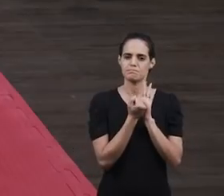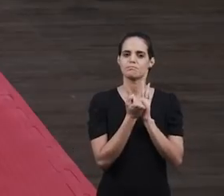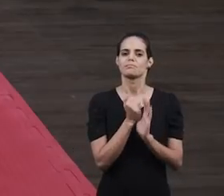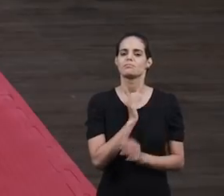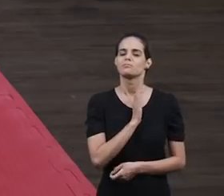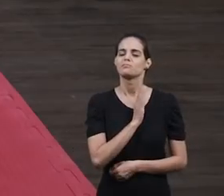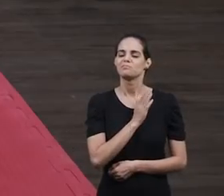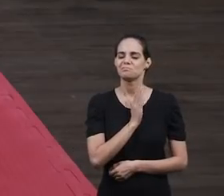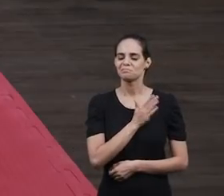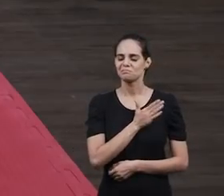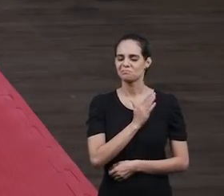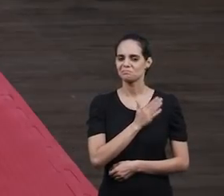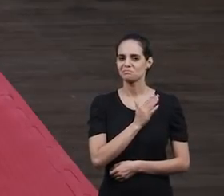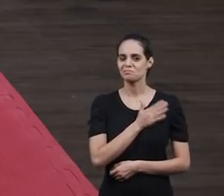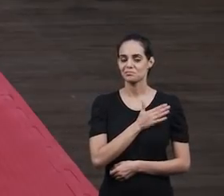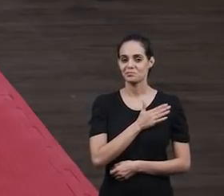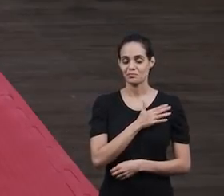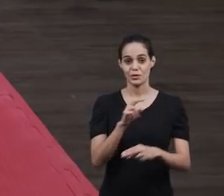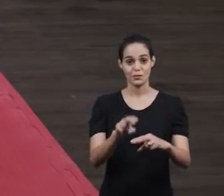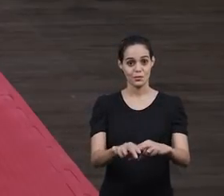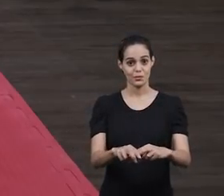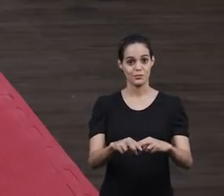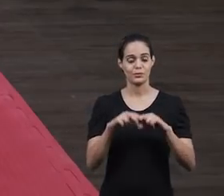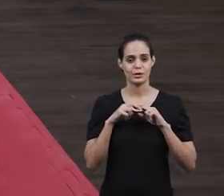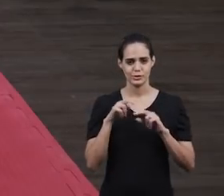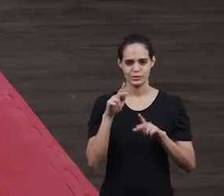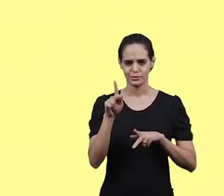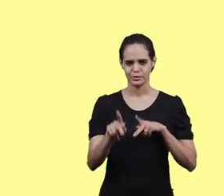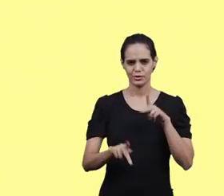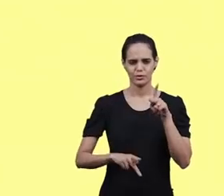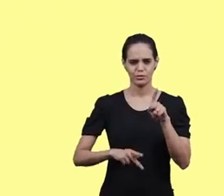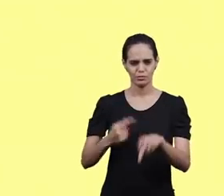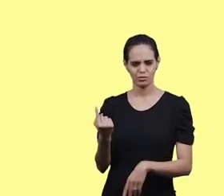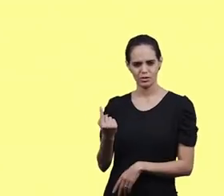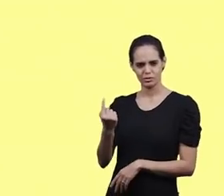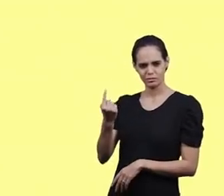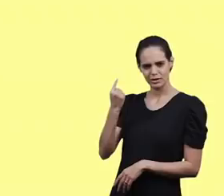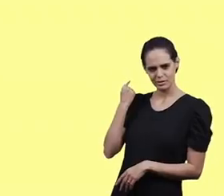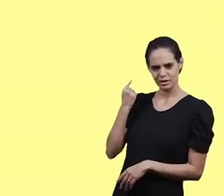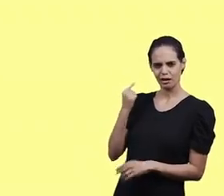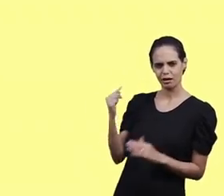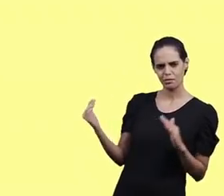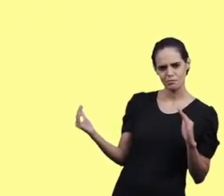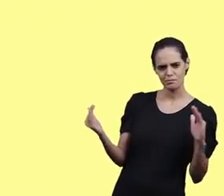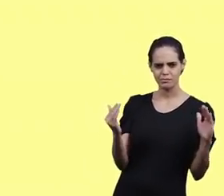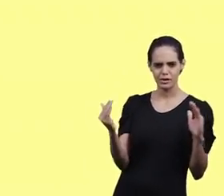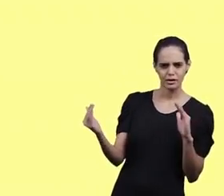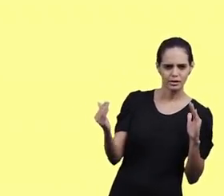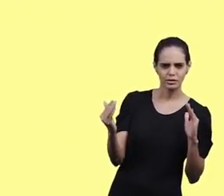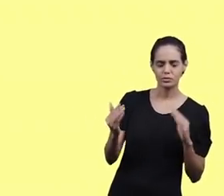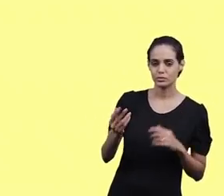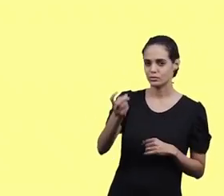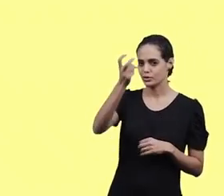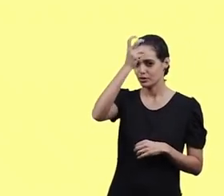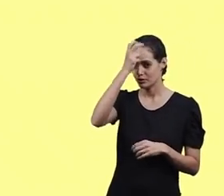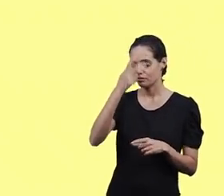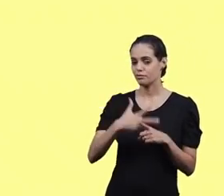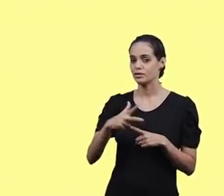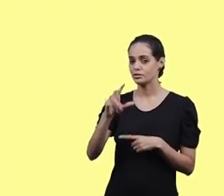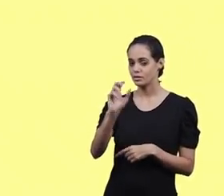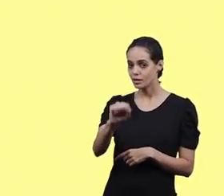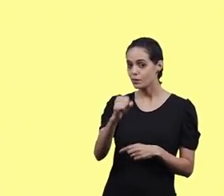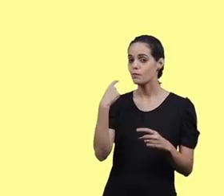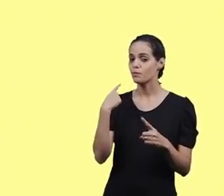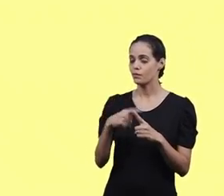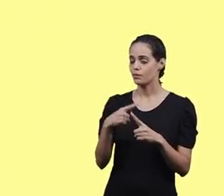marca do sangue de Jesus em nós. E foi por isso que o povo que estava lá na terra do Egito, olha, venceu. Porque